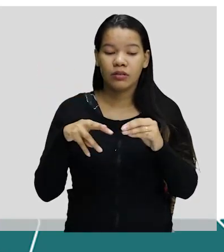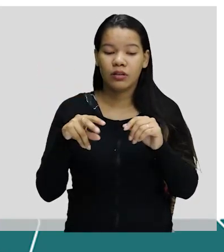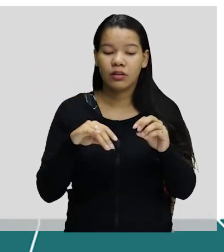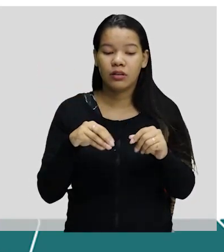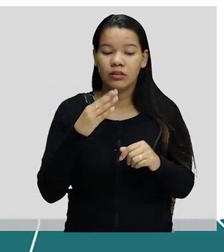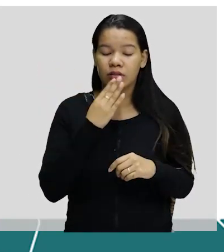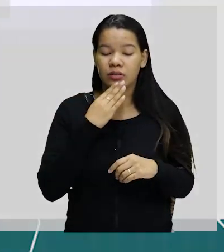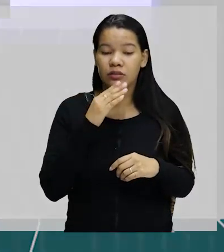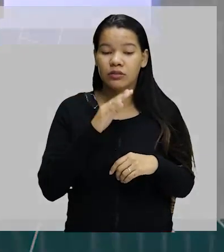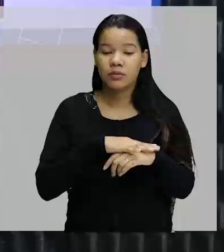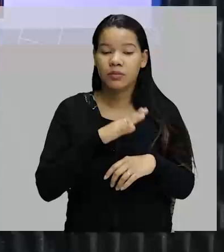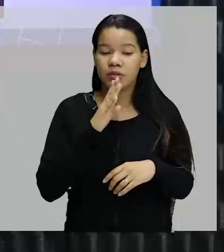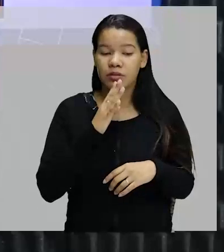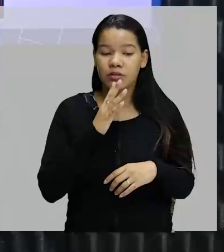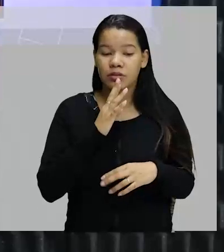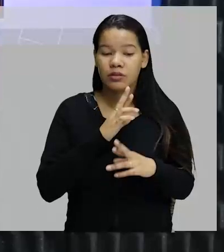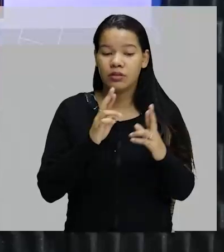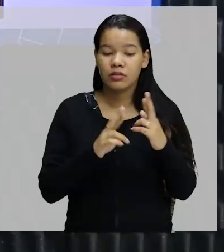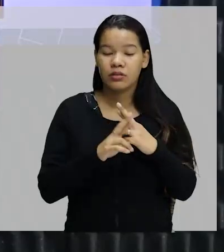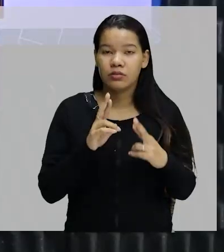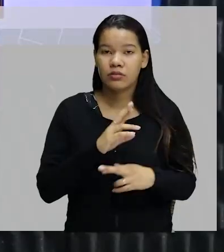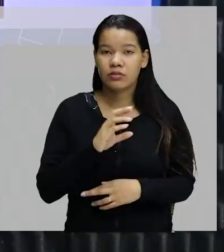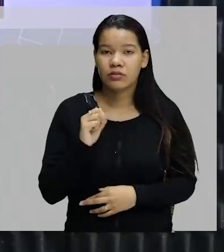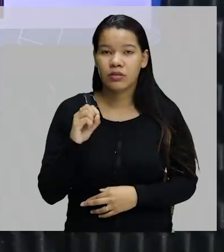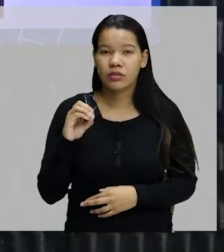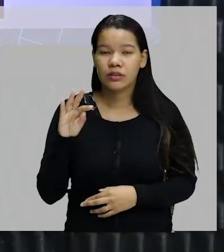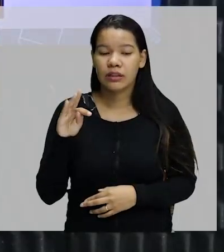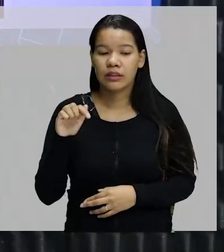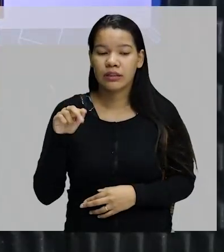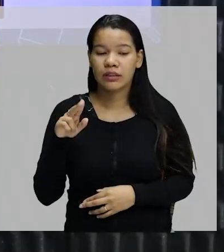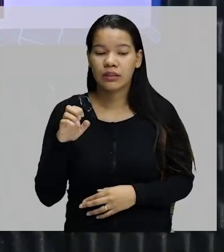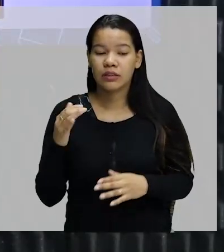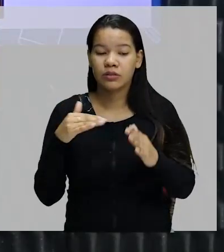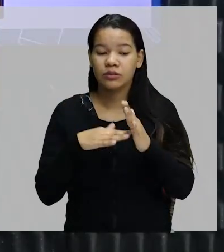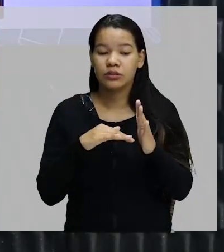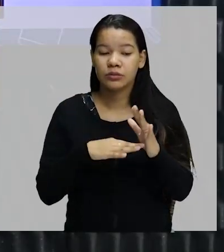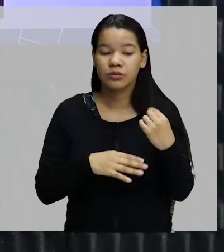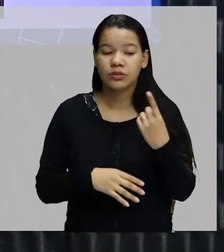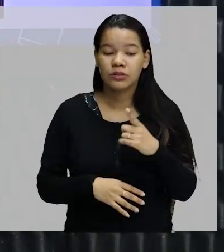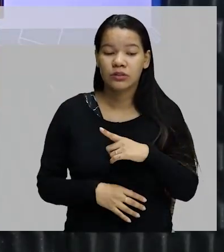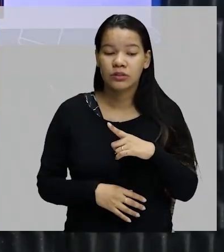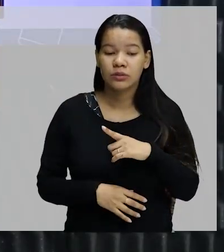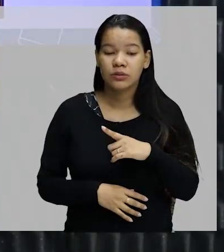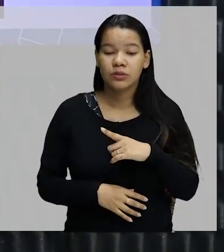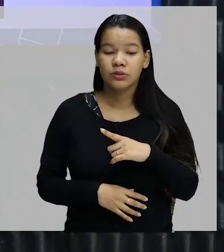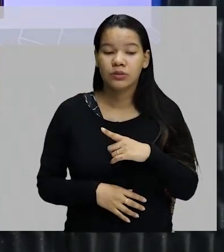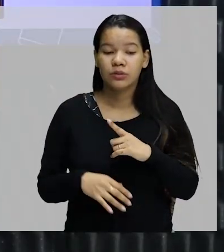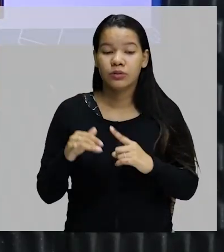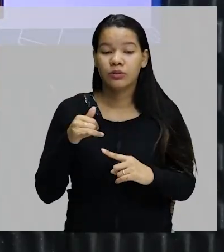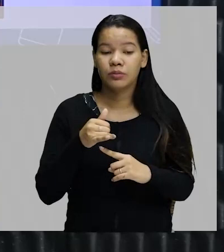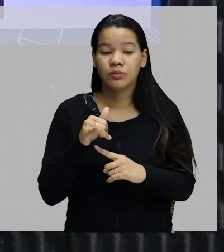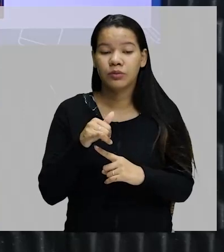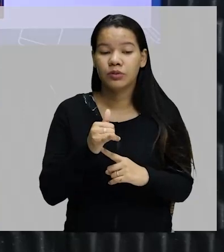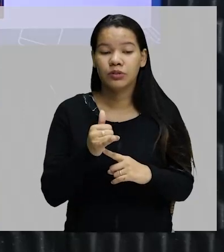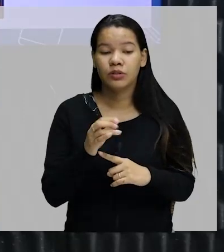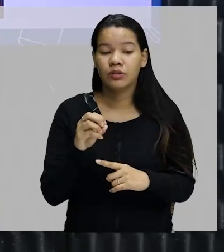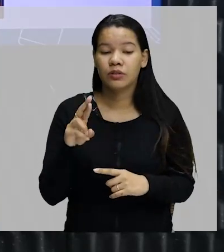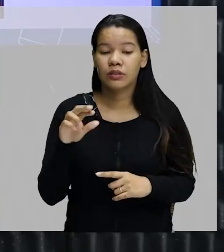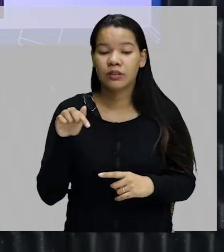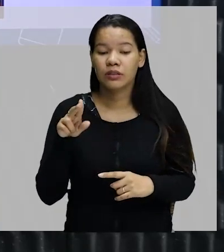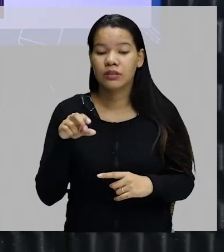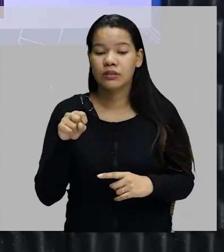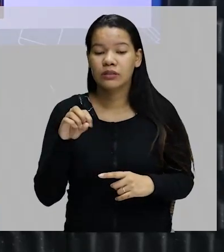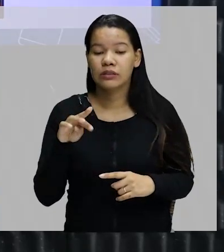conhecidos em relação ao sotaque de Costa de Mão. E por último nós temos o boi de orquestra. O mais recente estilo de Bumba Meu Boi do